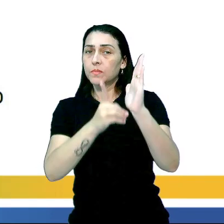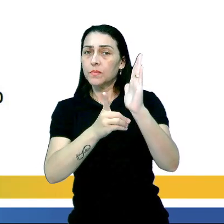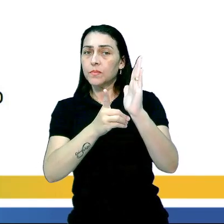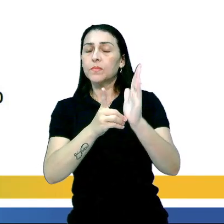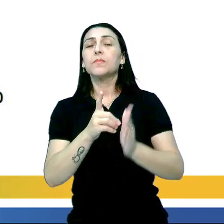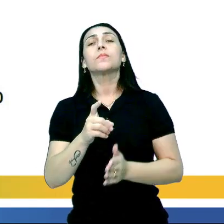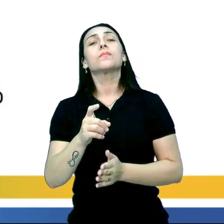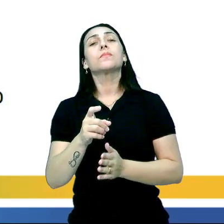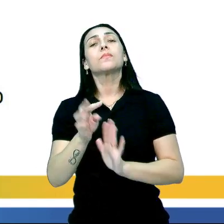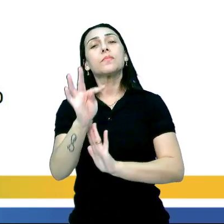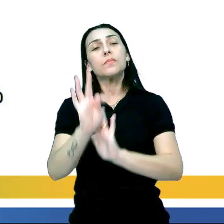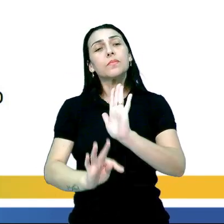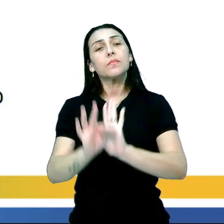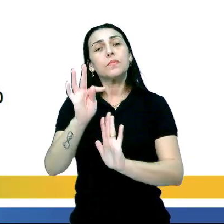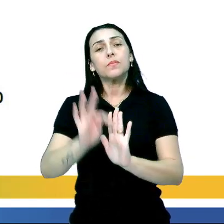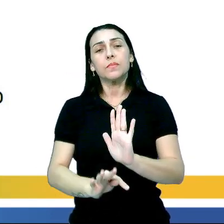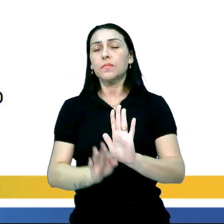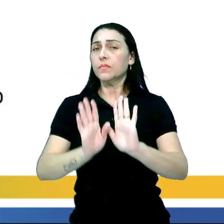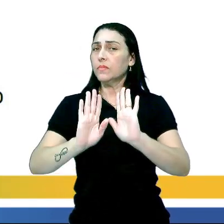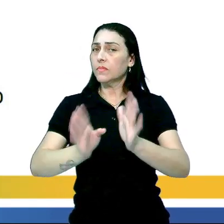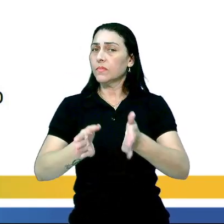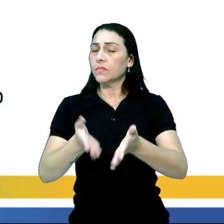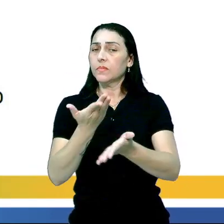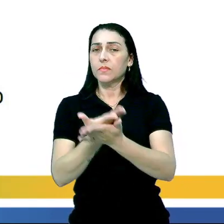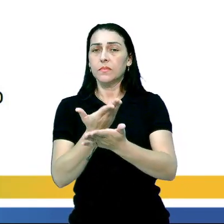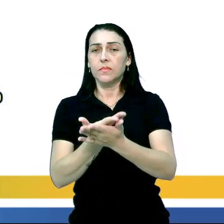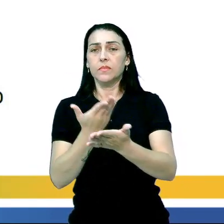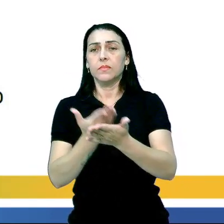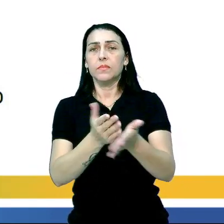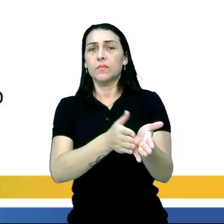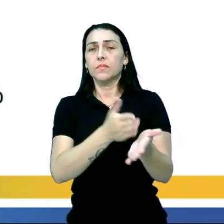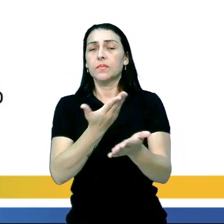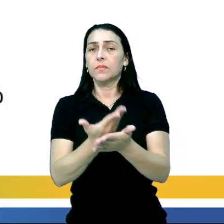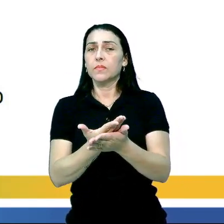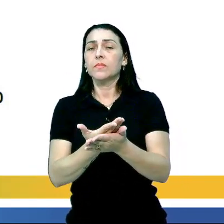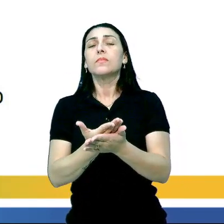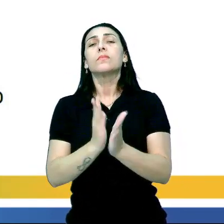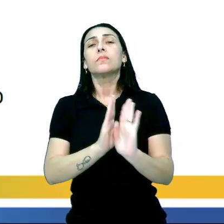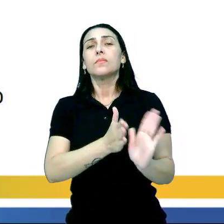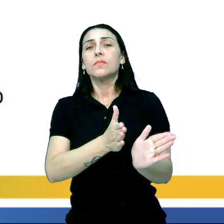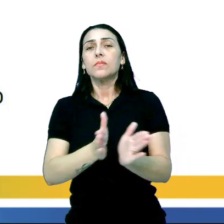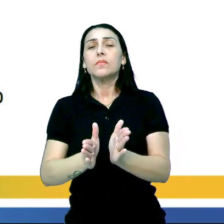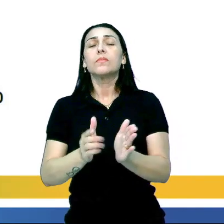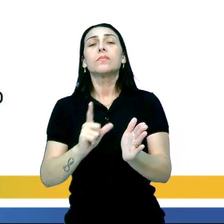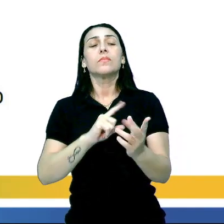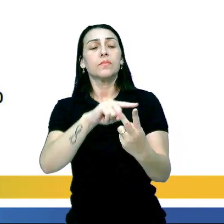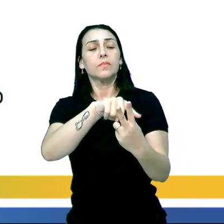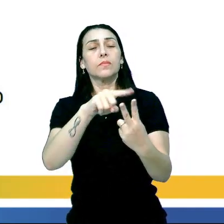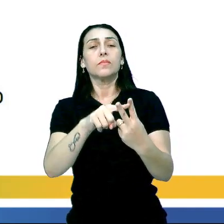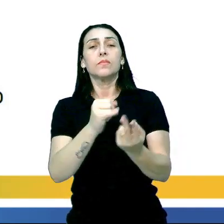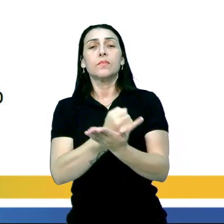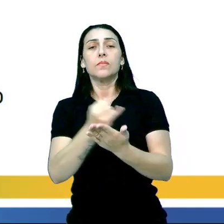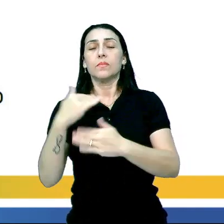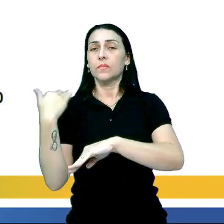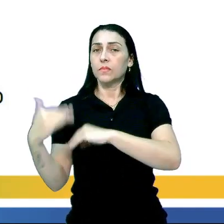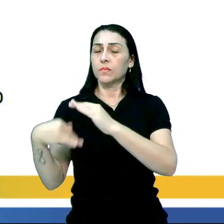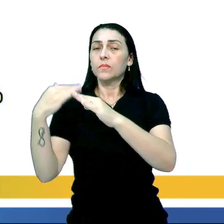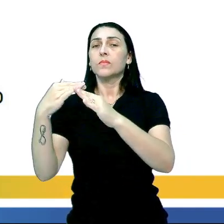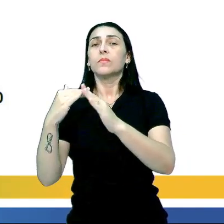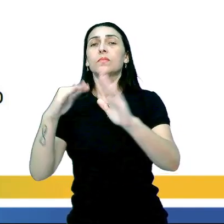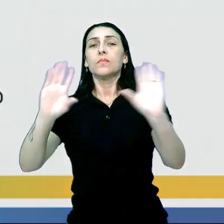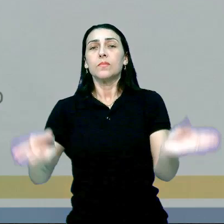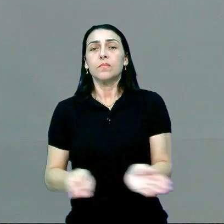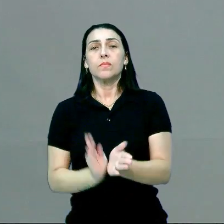Dissertativo. O texto dissertativo é o que nós estamos estudando ao longo das nossas aulas. Ele se divide em introdução, desenvolvimento